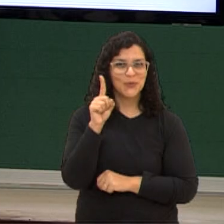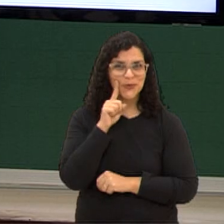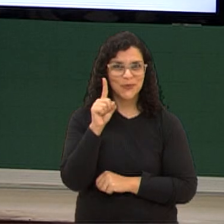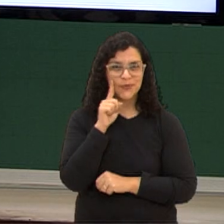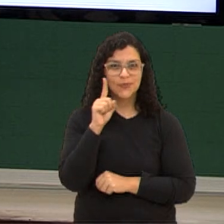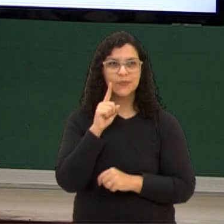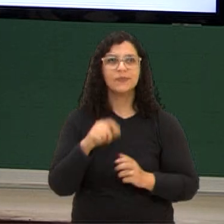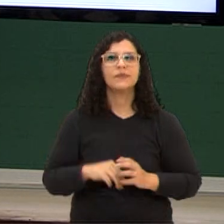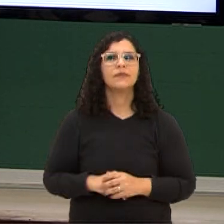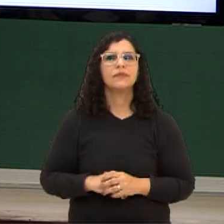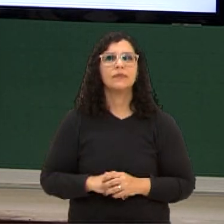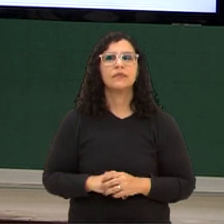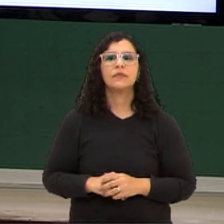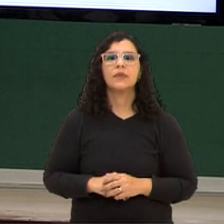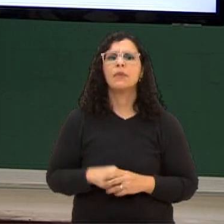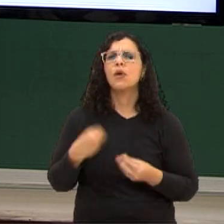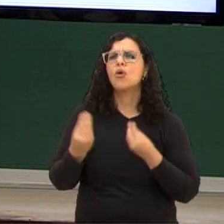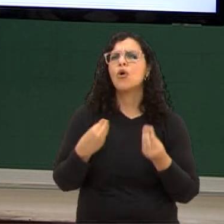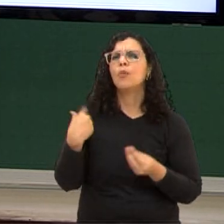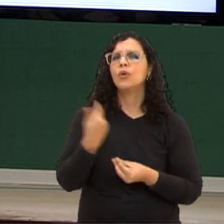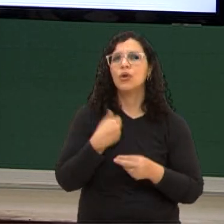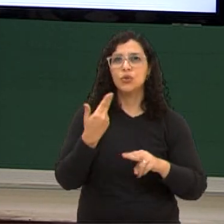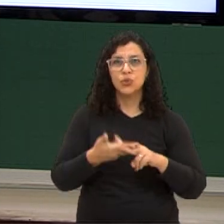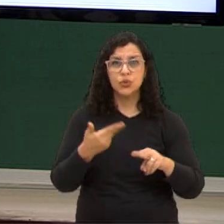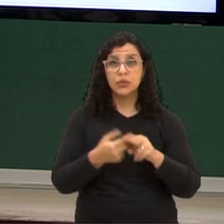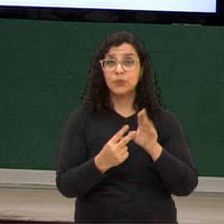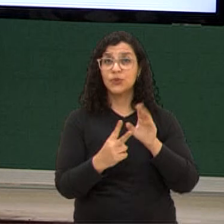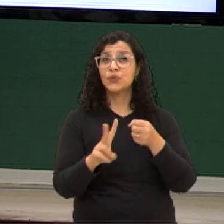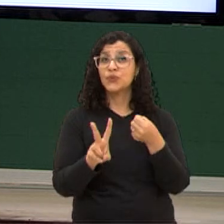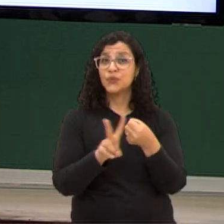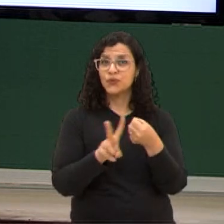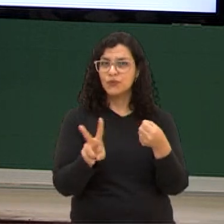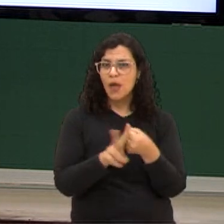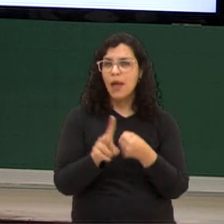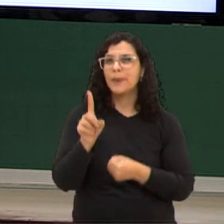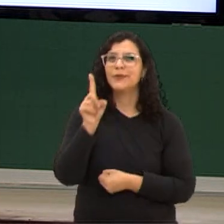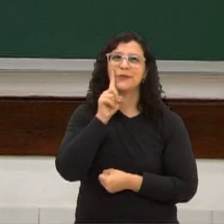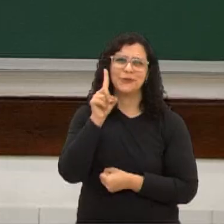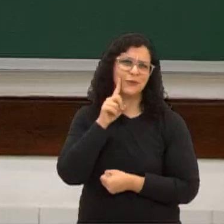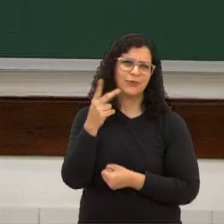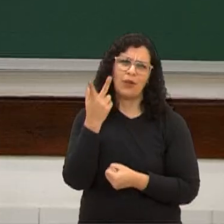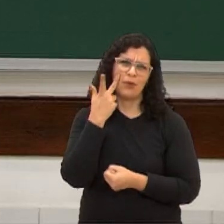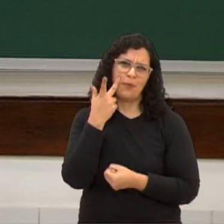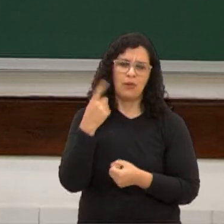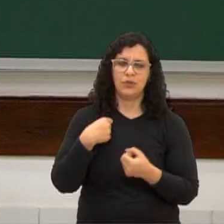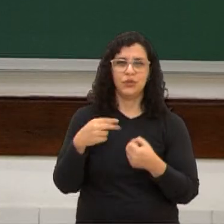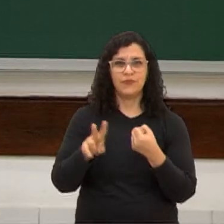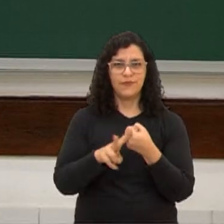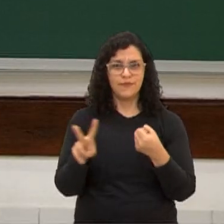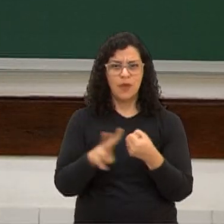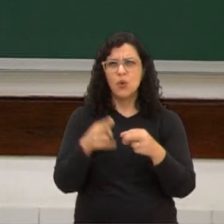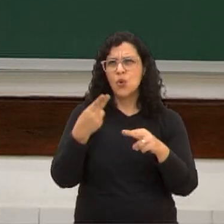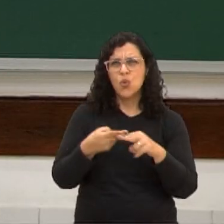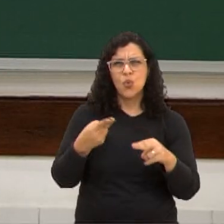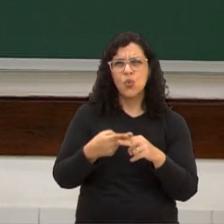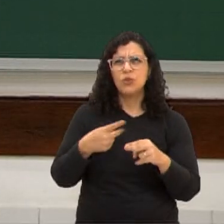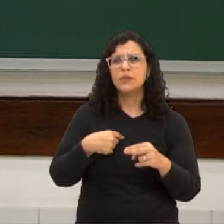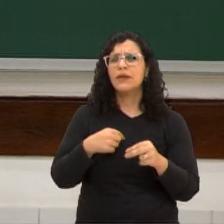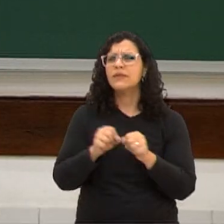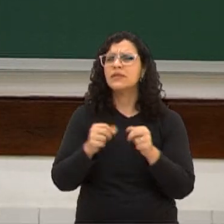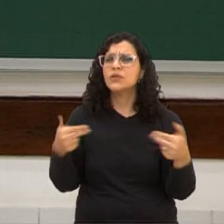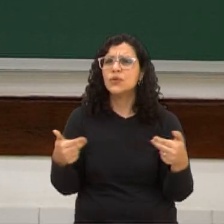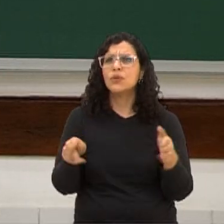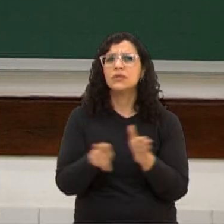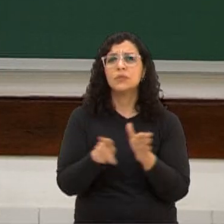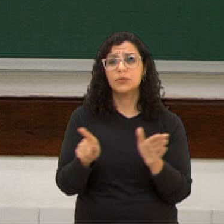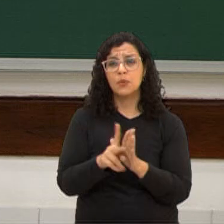tarefas diárias e o uso e o emprego dos verbos de rotina. Então, os verbos de rotina, aqueles que utilizamos para